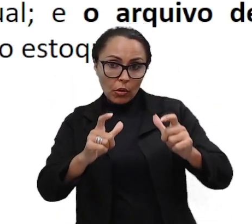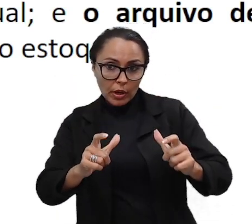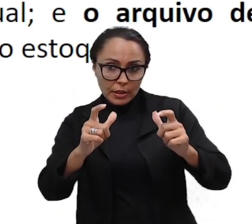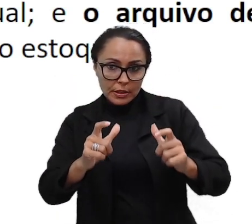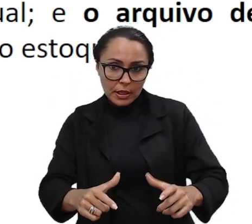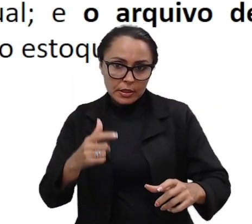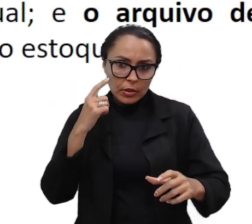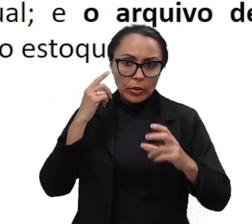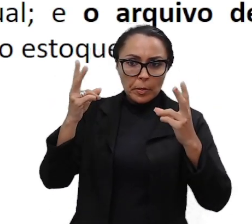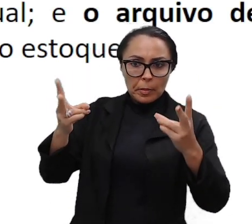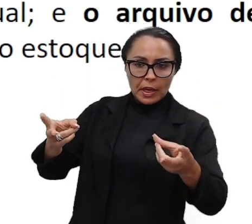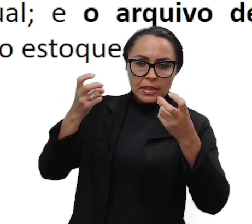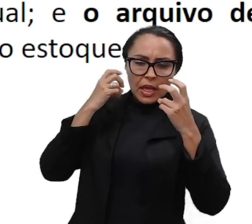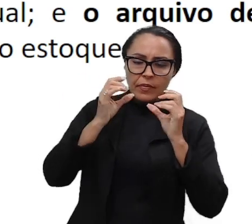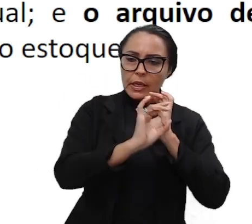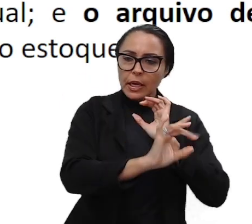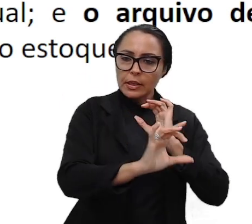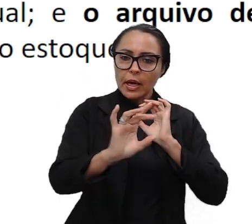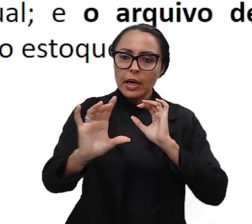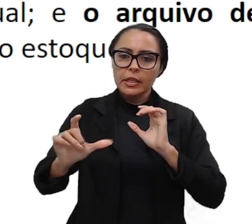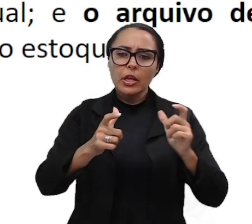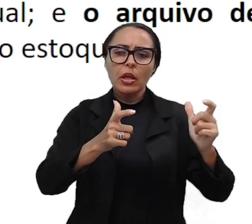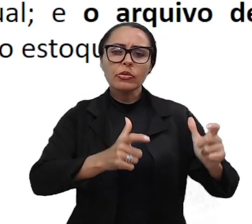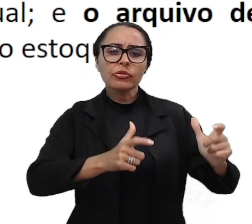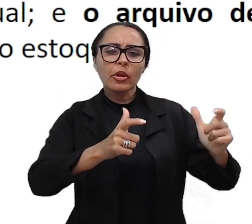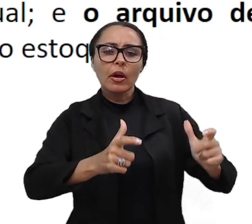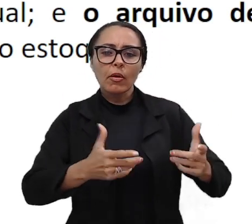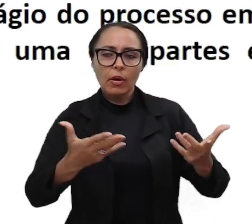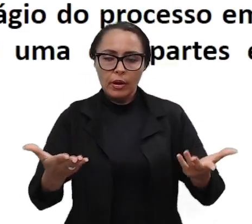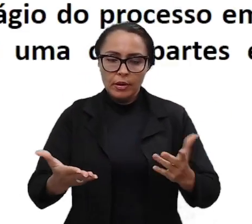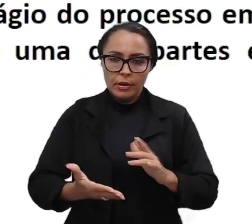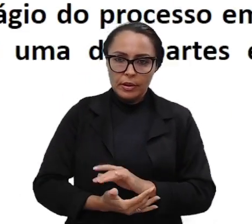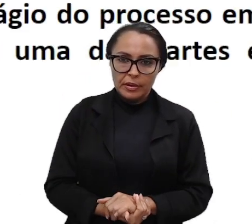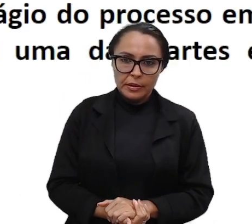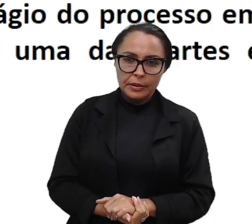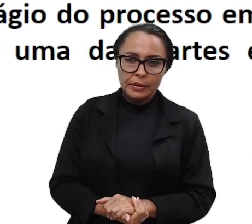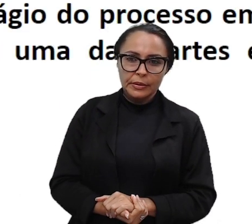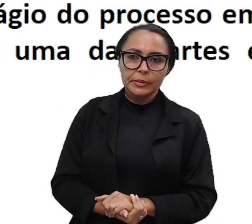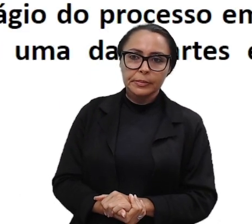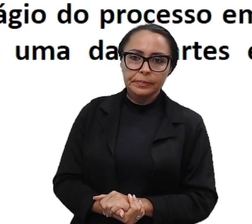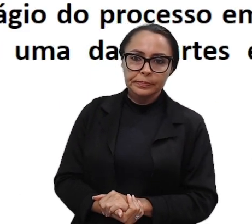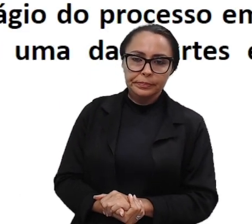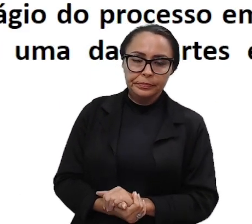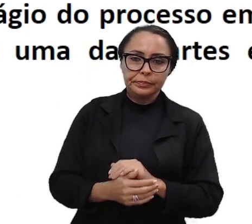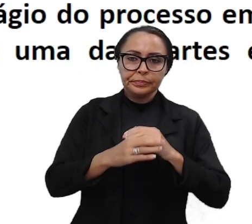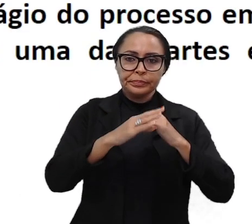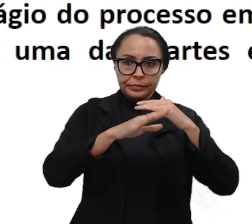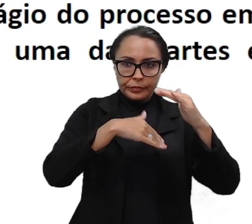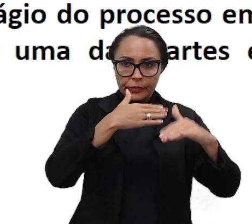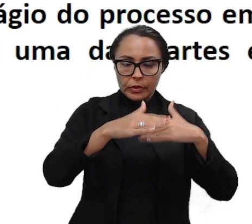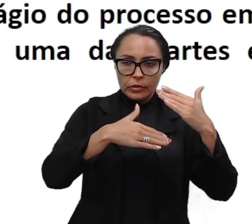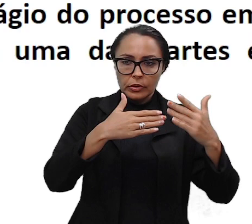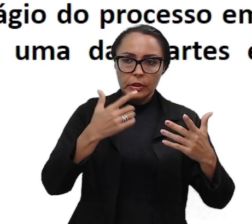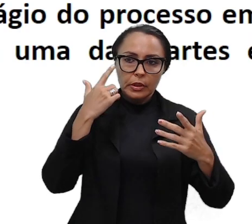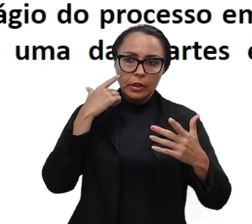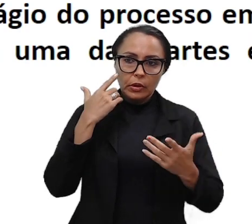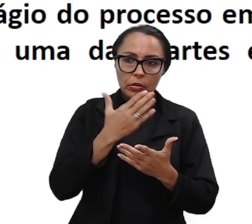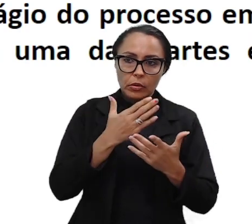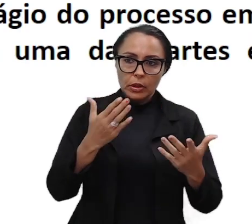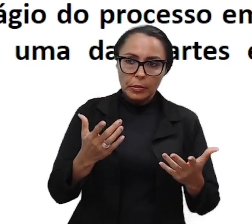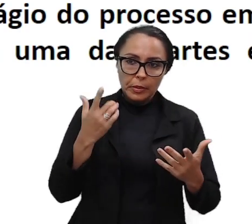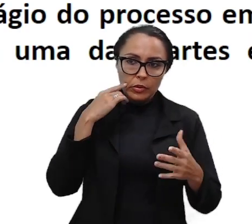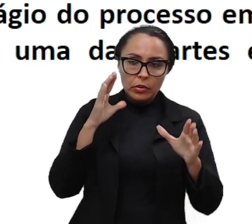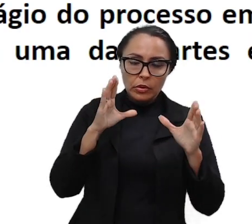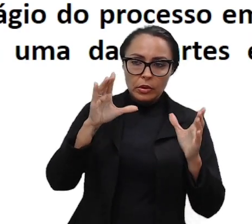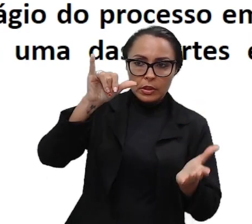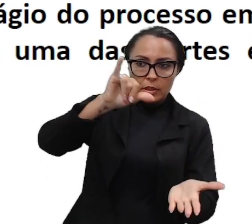que identifica onde cada item está localizado no estoque. O processo de cálculo da necessidade líquida é o elemento central